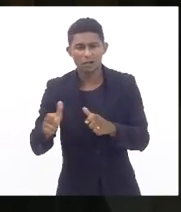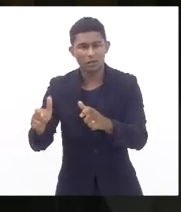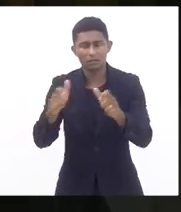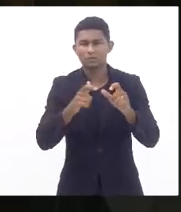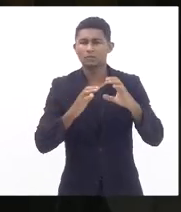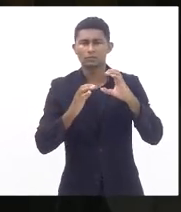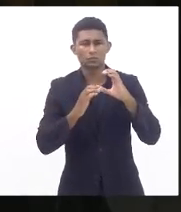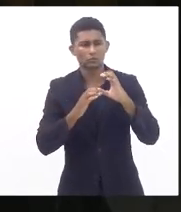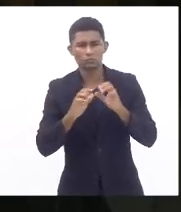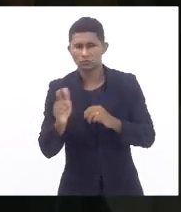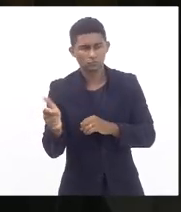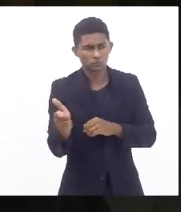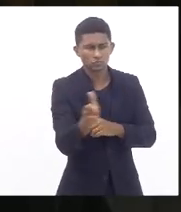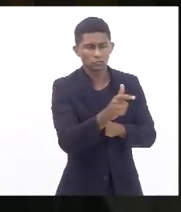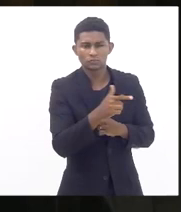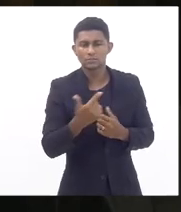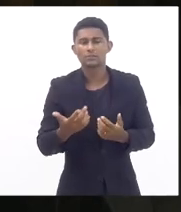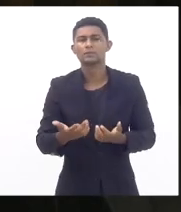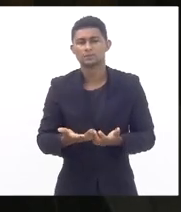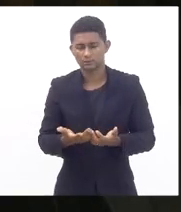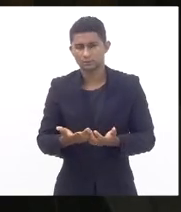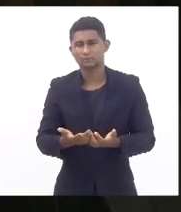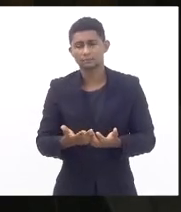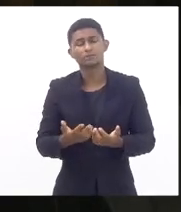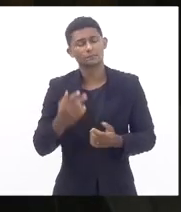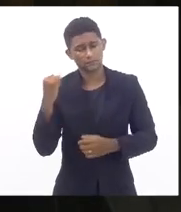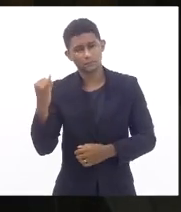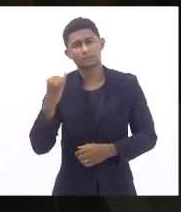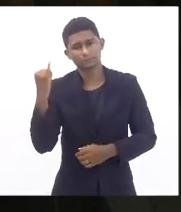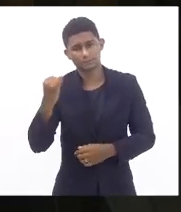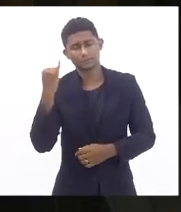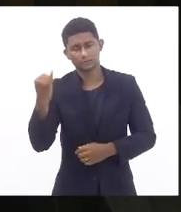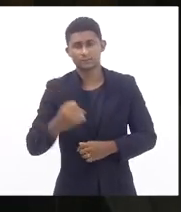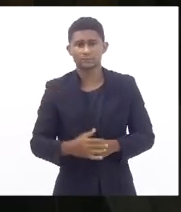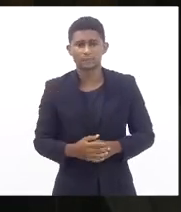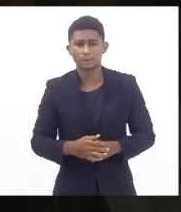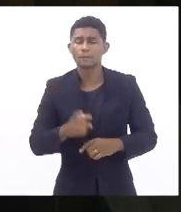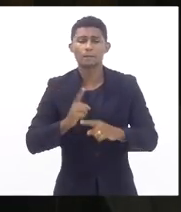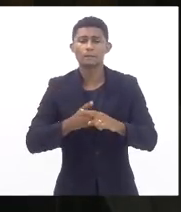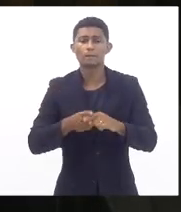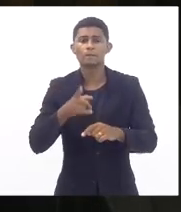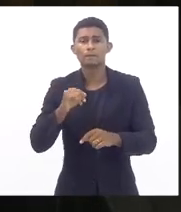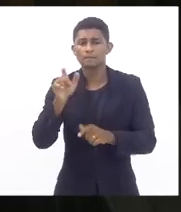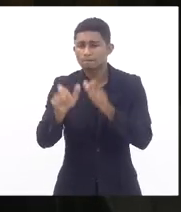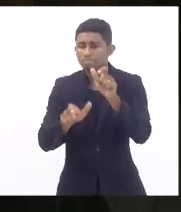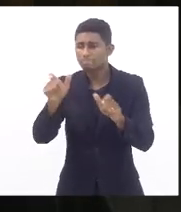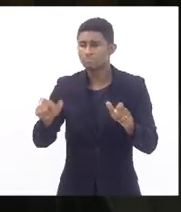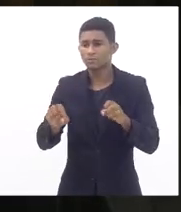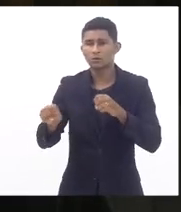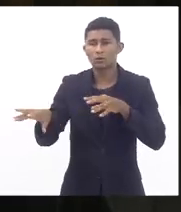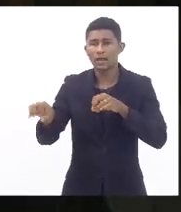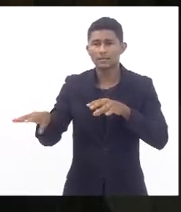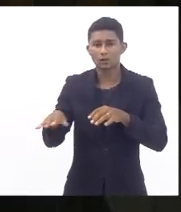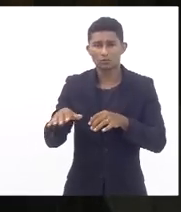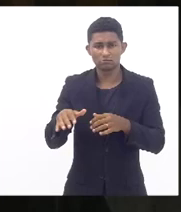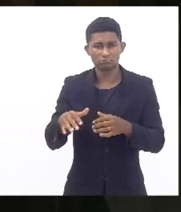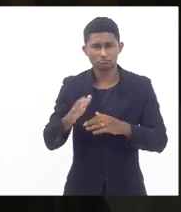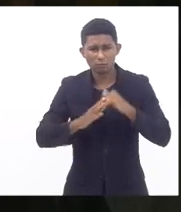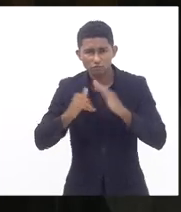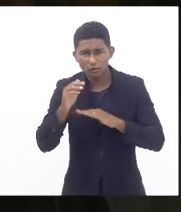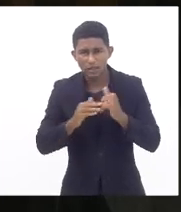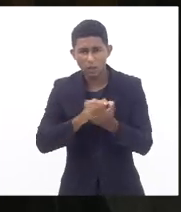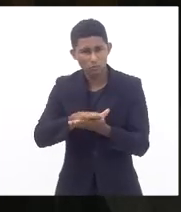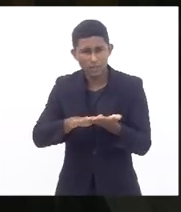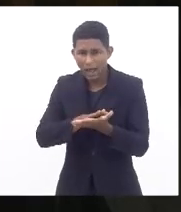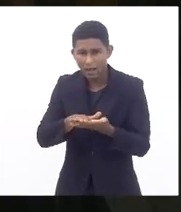concursos com possibilidade de convocação. Isso é muito importante, porque sem profissionais da educação não tem escola pública.